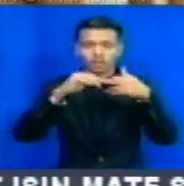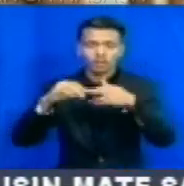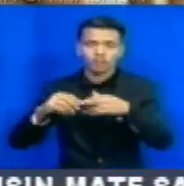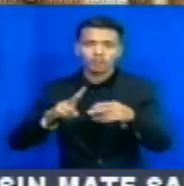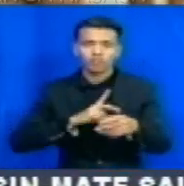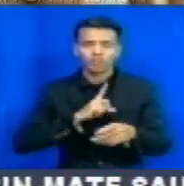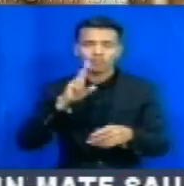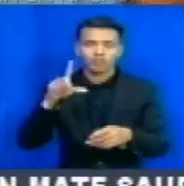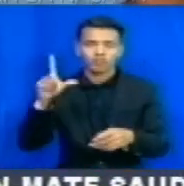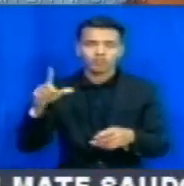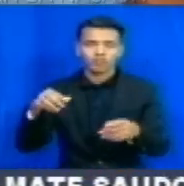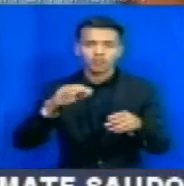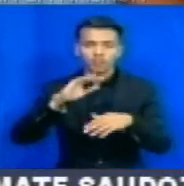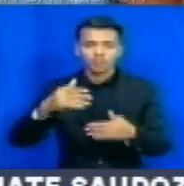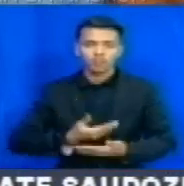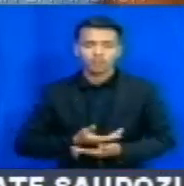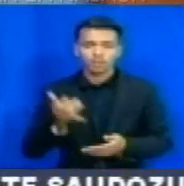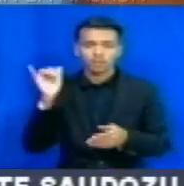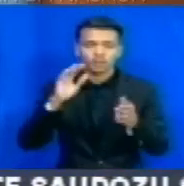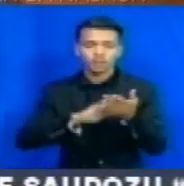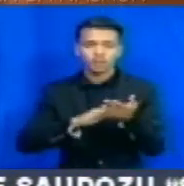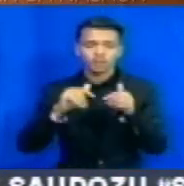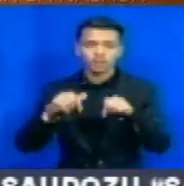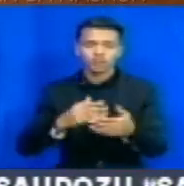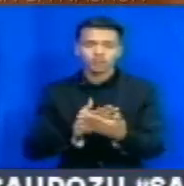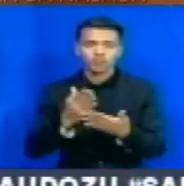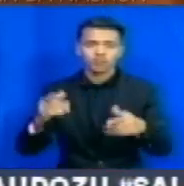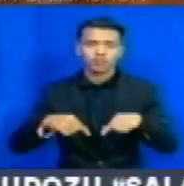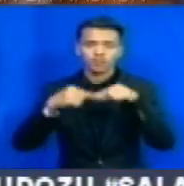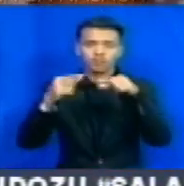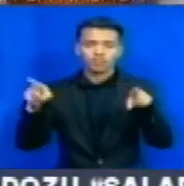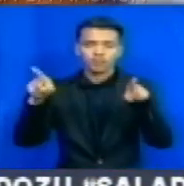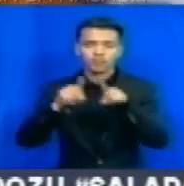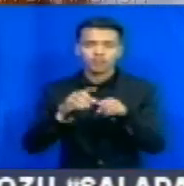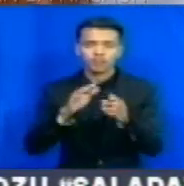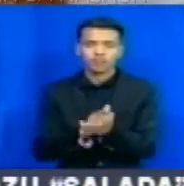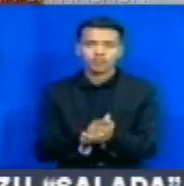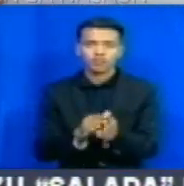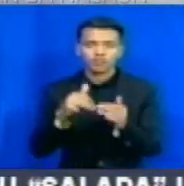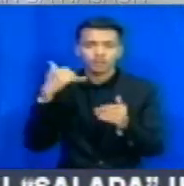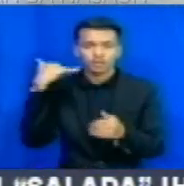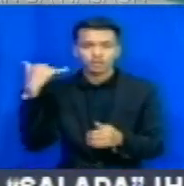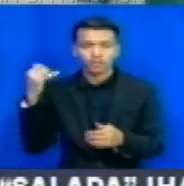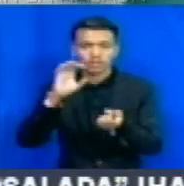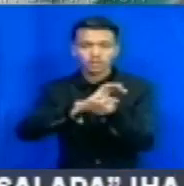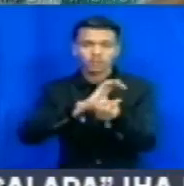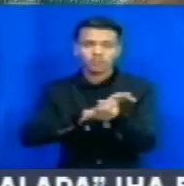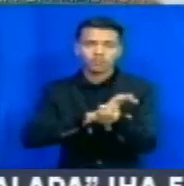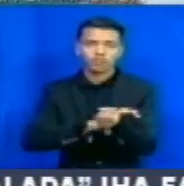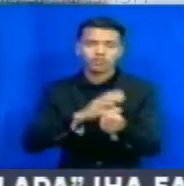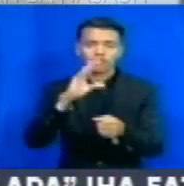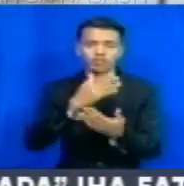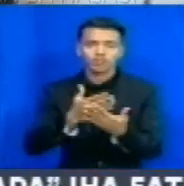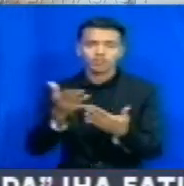bem escola né. Entretanto, materiais né bem entrega, macanês, tablet, computador, inclui materiais Sira